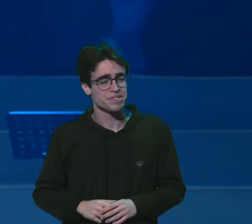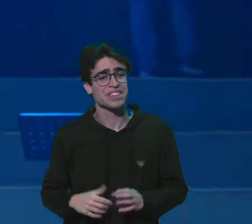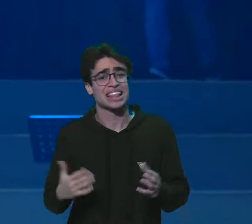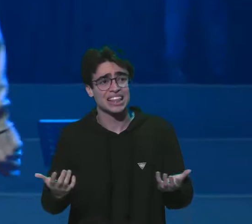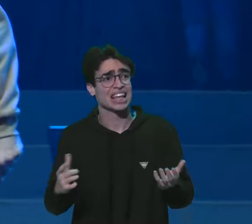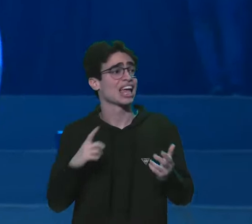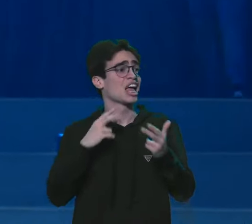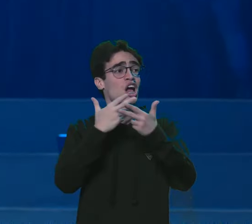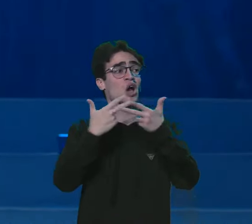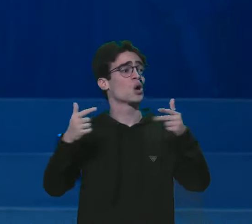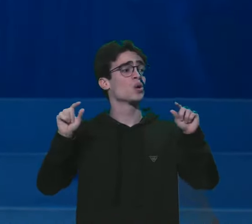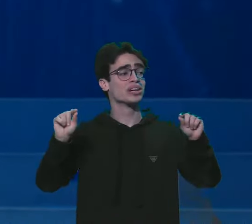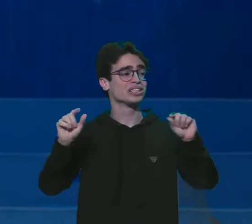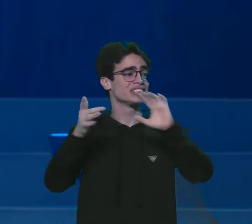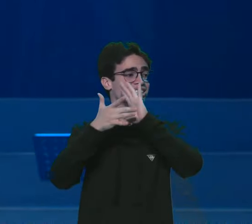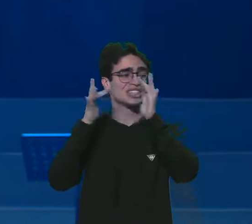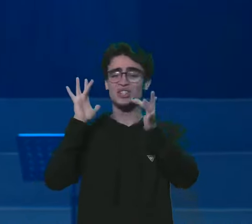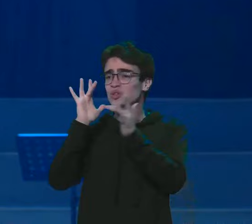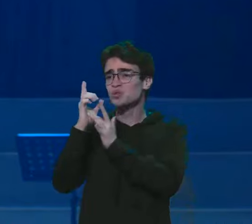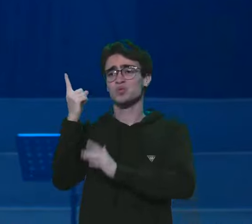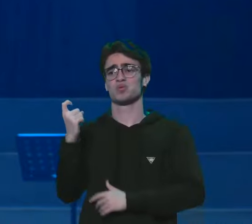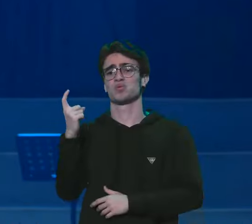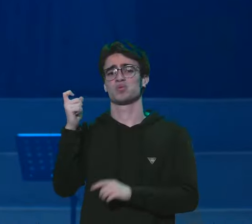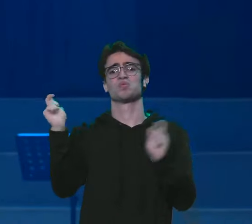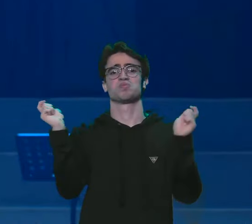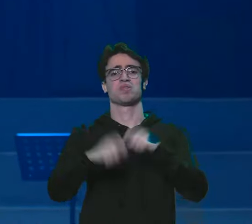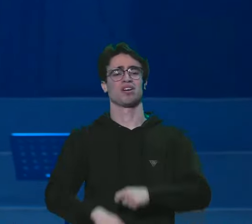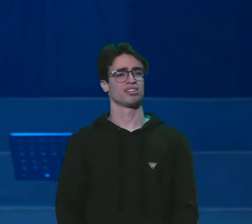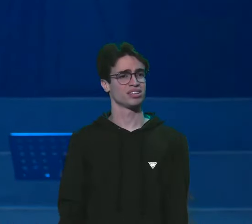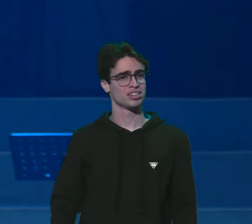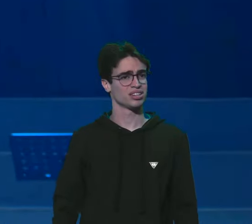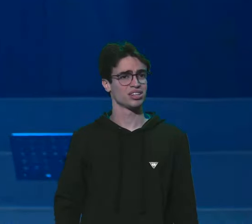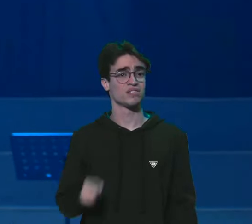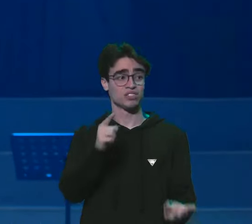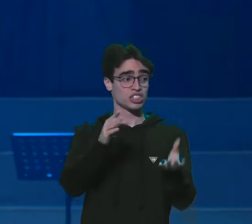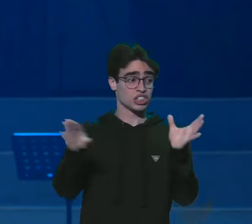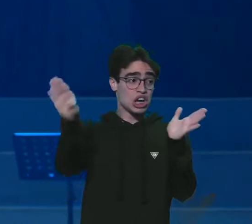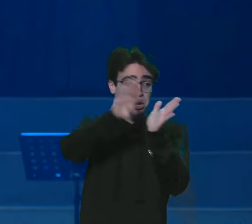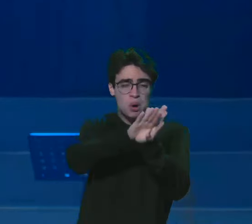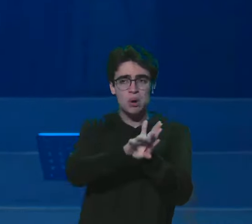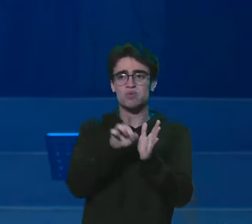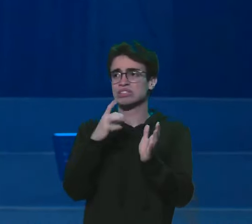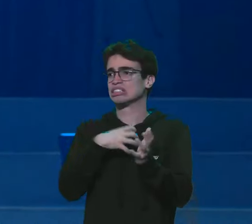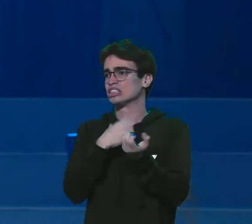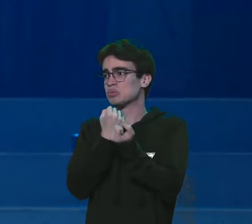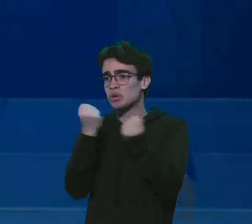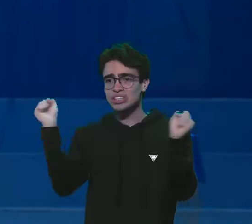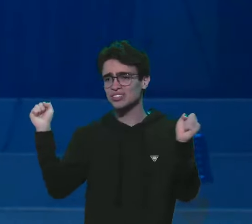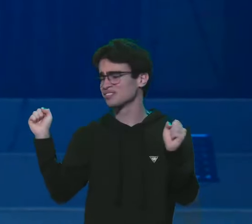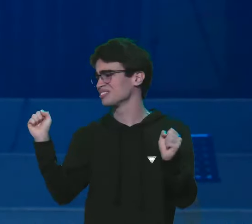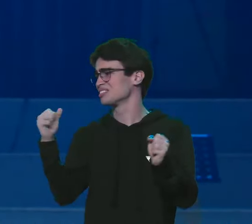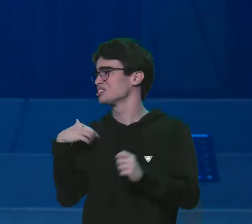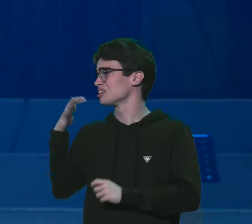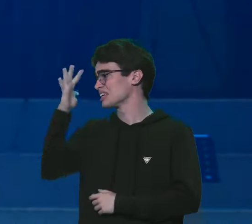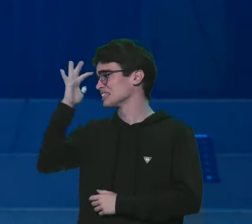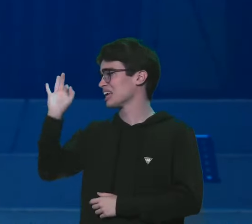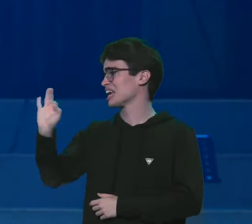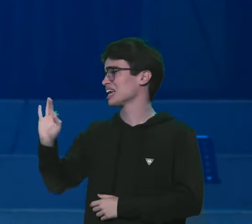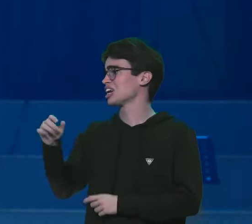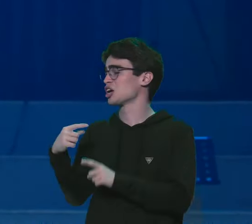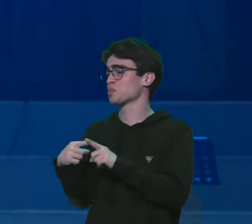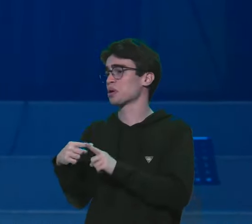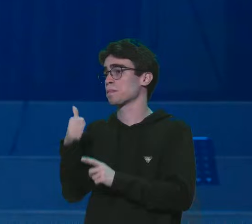Tem coisas que só Jesus pode fazer. Eu não sei se você chegou aqui hoje e tem uma causa impossível. Para mim era impossível minha mãe se